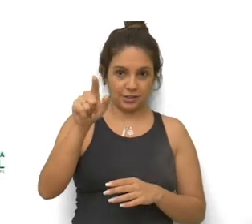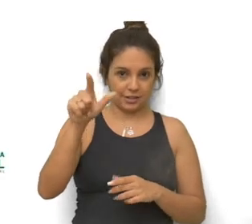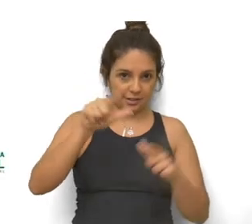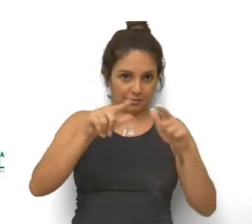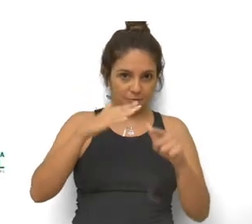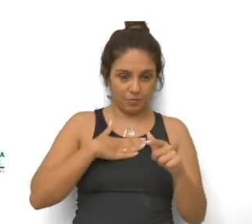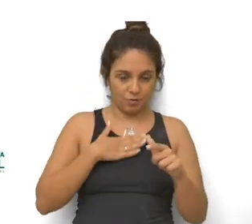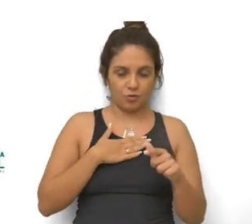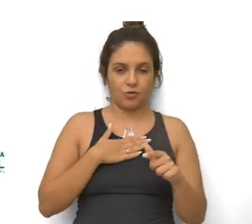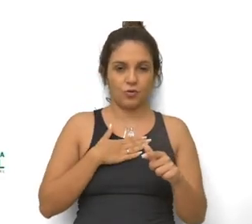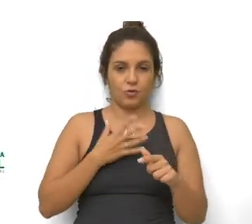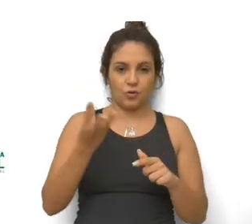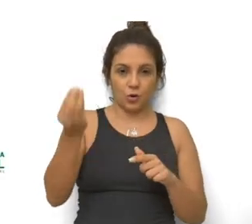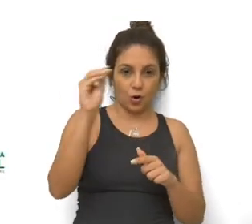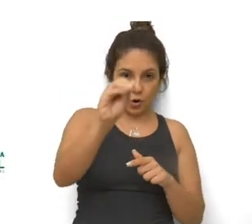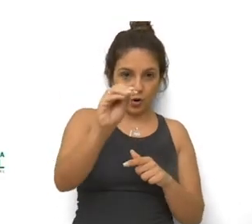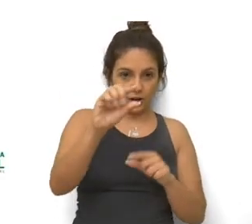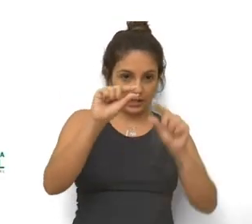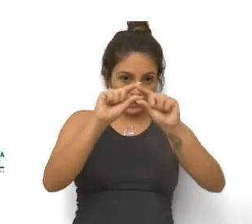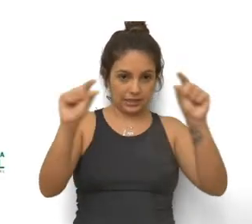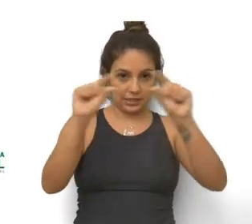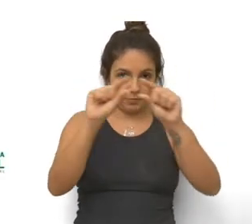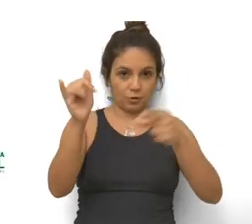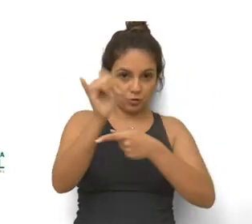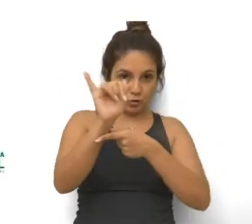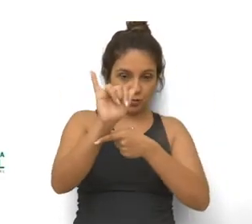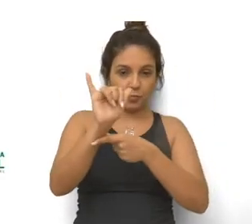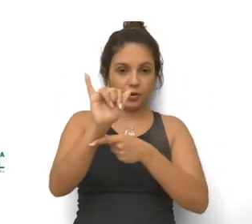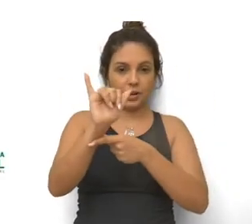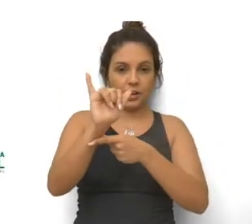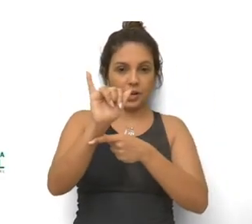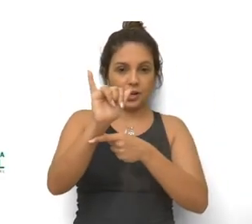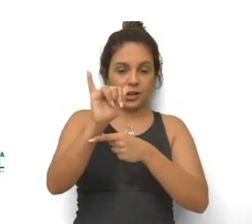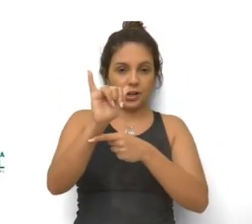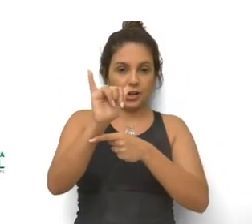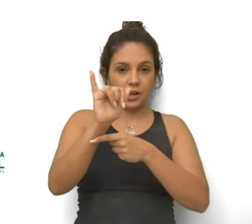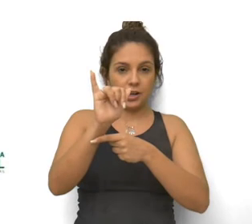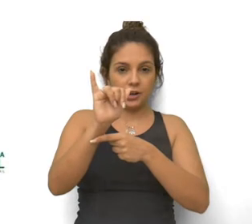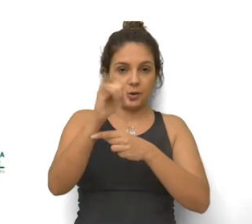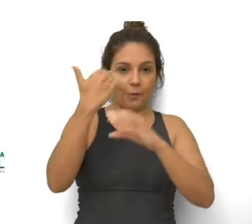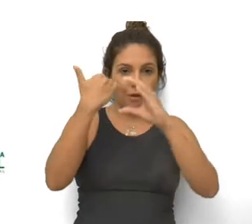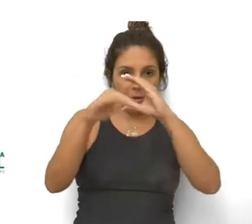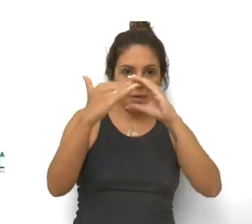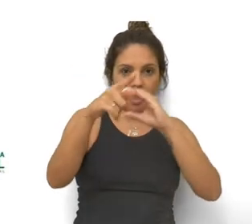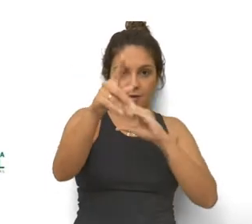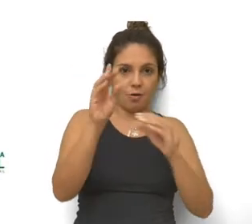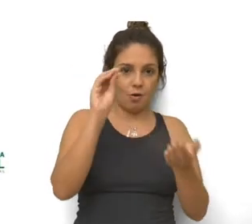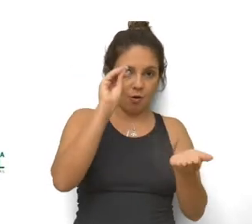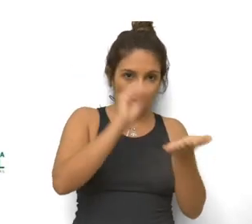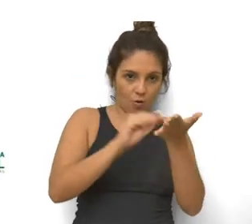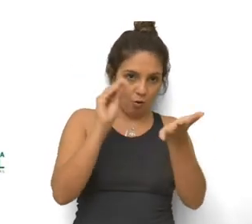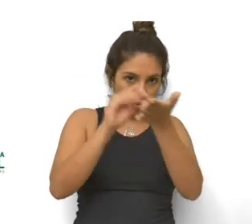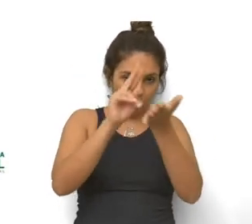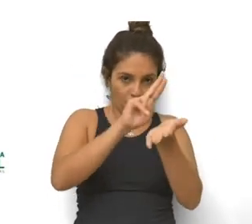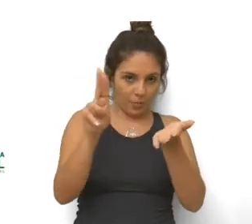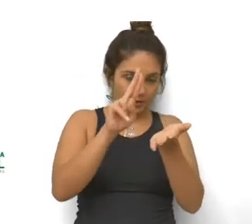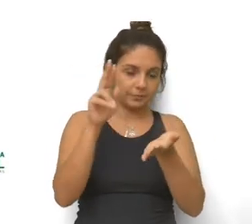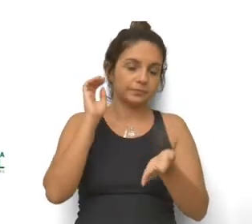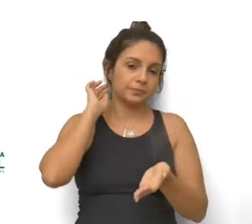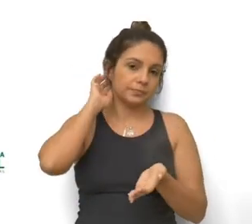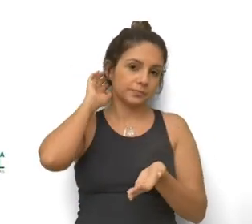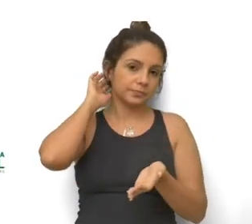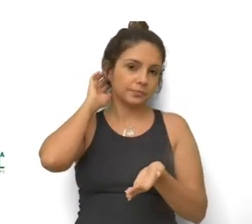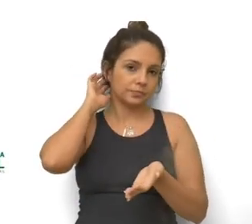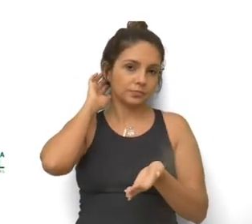colocando aí nos letreiros do YouTube o e-mail e direções para vocês que estão assistindo. Quem quiser